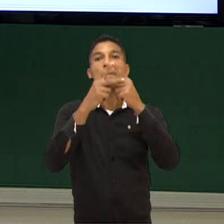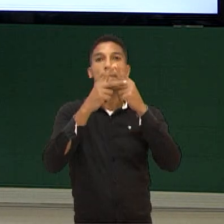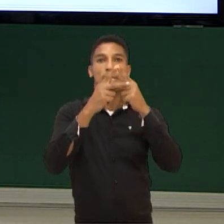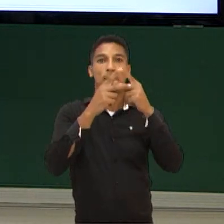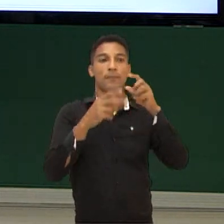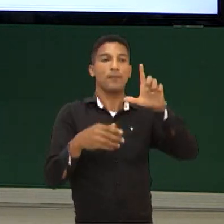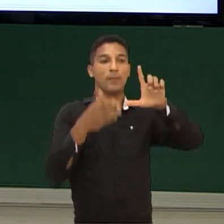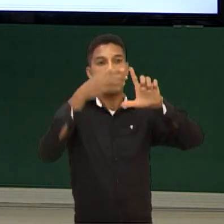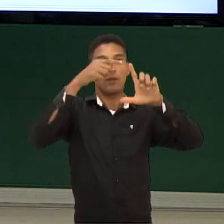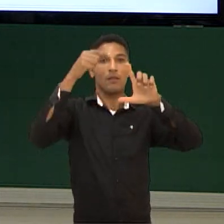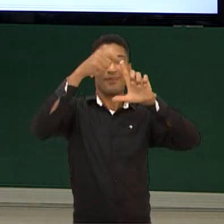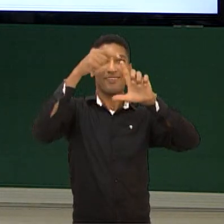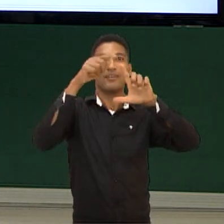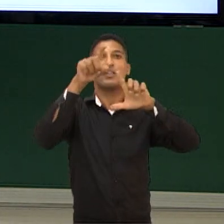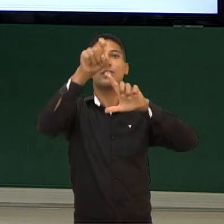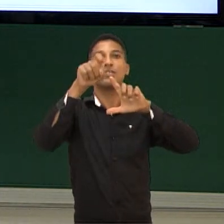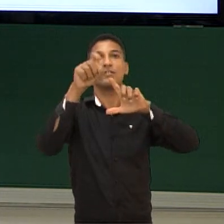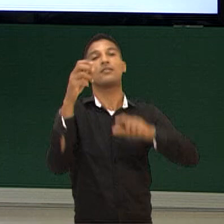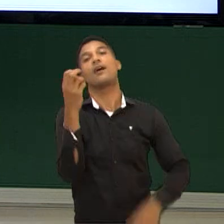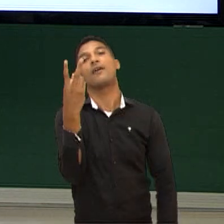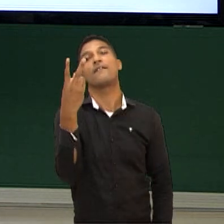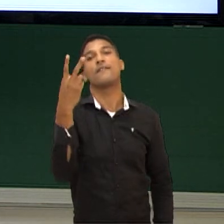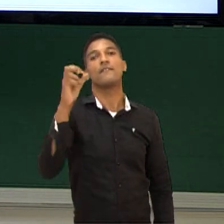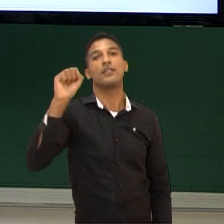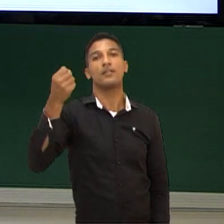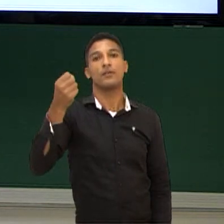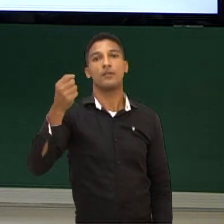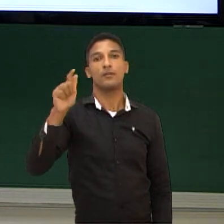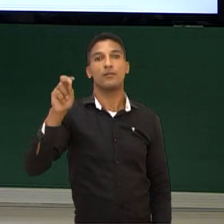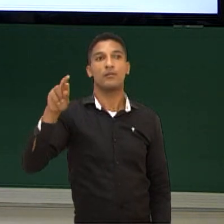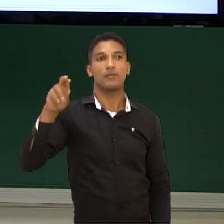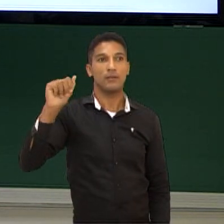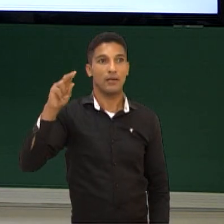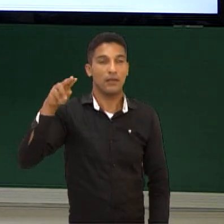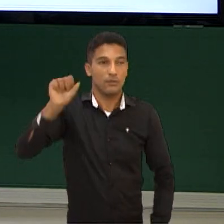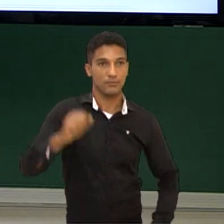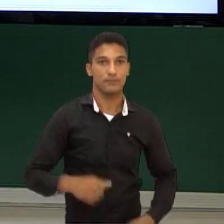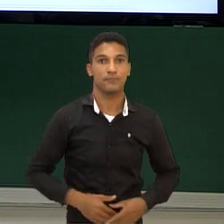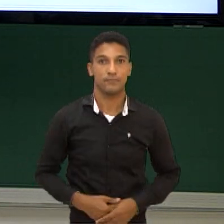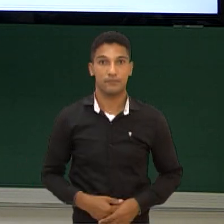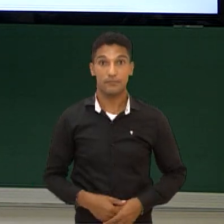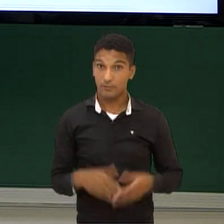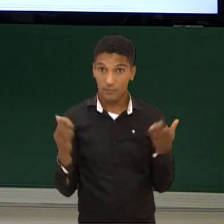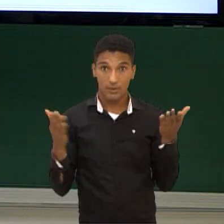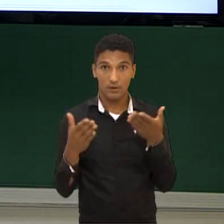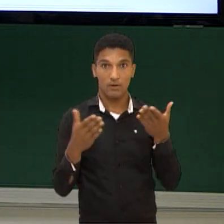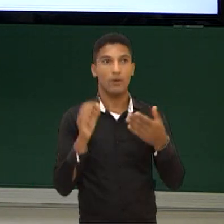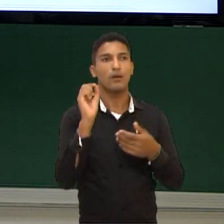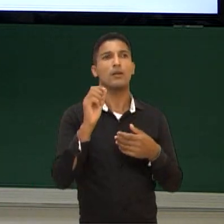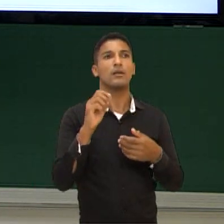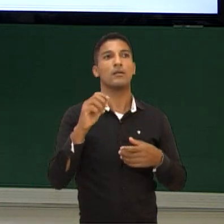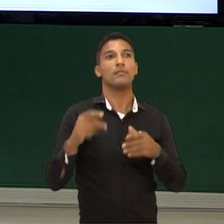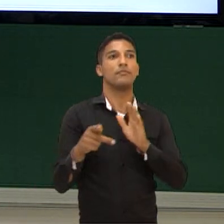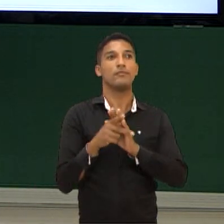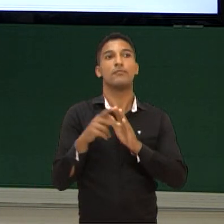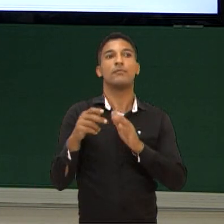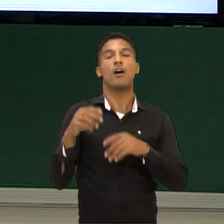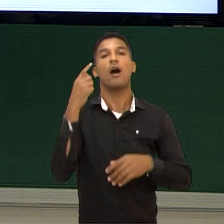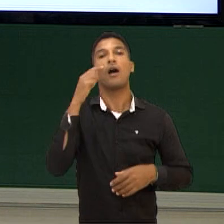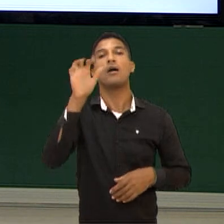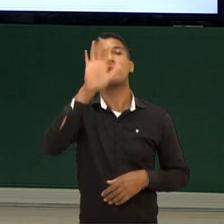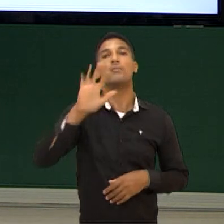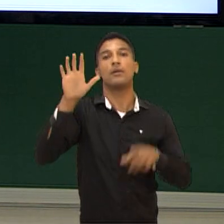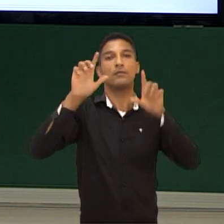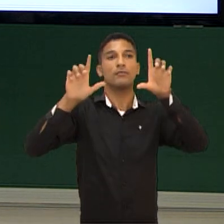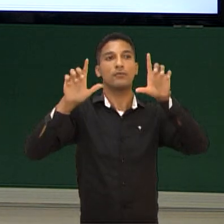beleza? Agora, o que é um quadrilátero? Quadrilátero, ele é um polígono. Mas o que